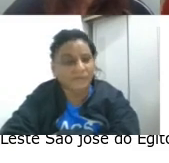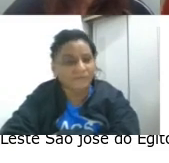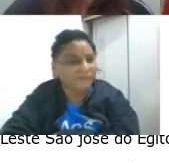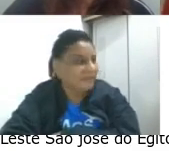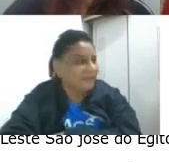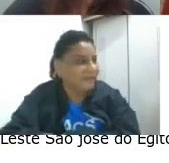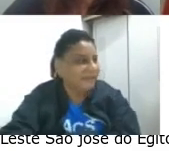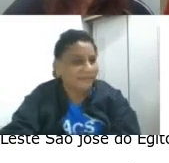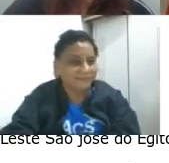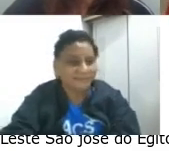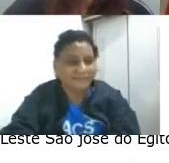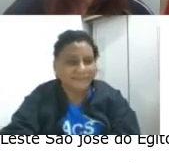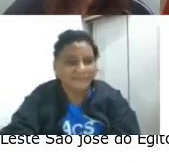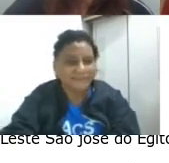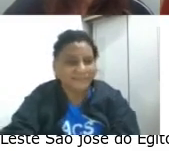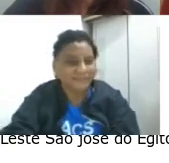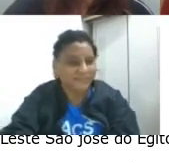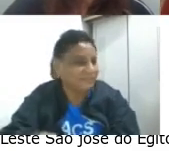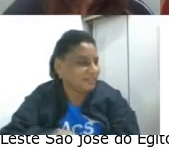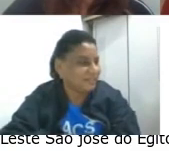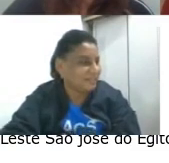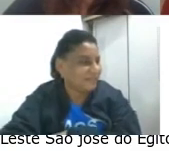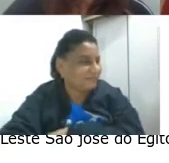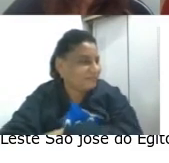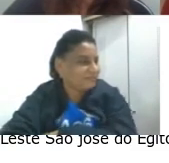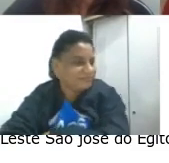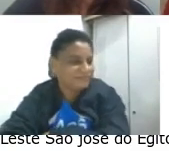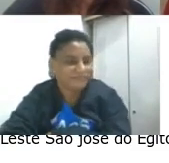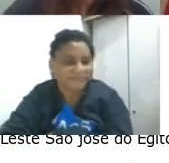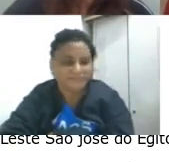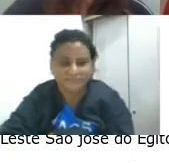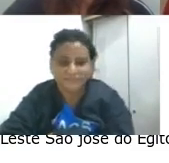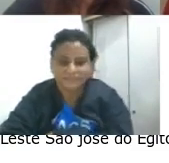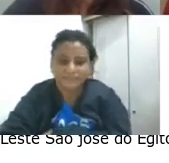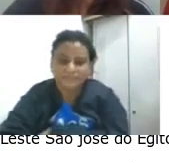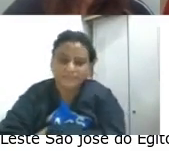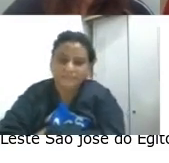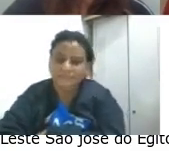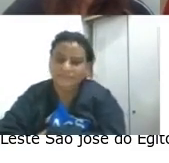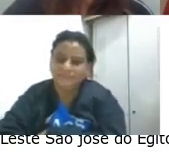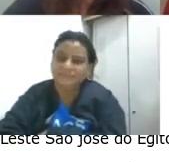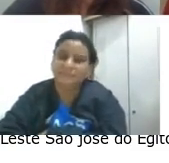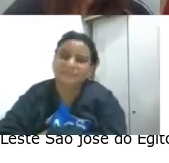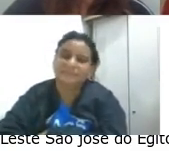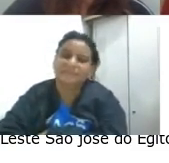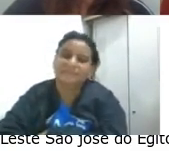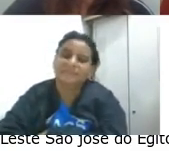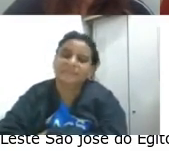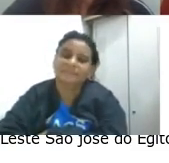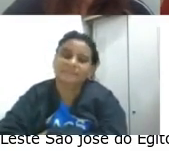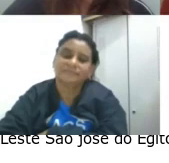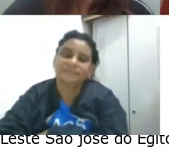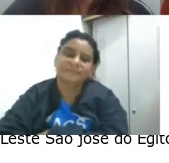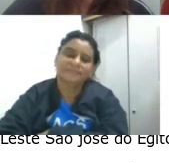20 anos iniciei na zona da mata trabalhando com o programa de